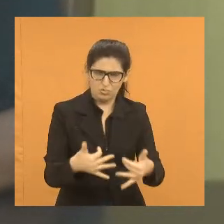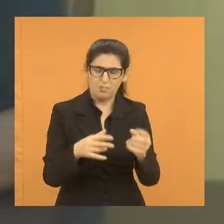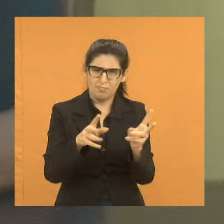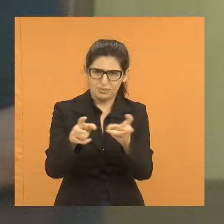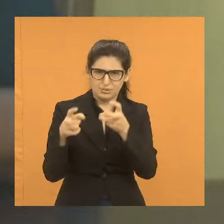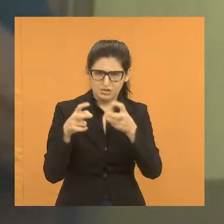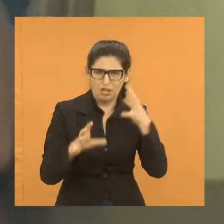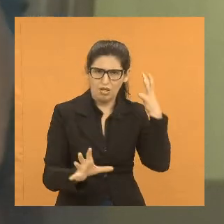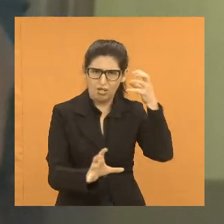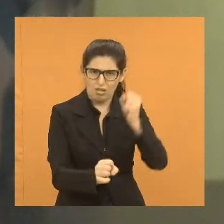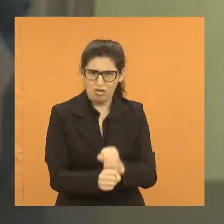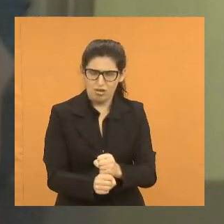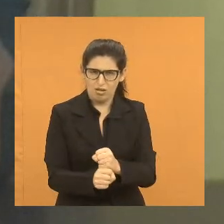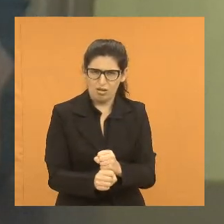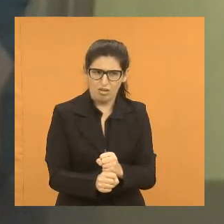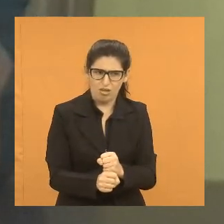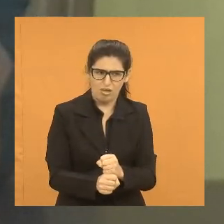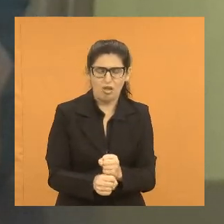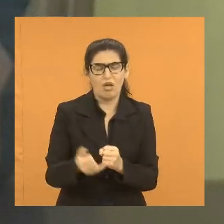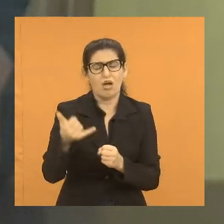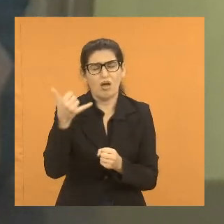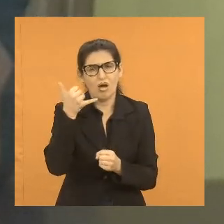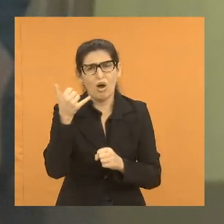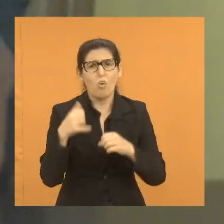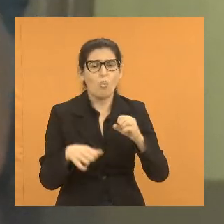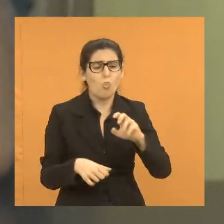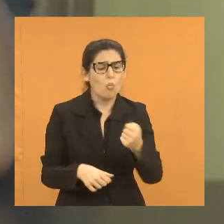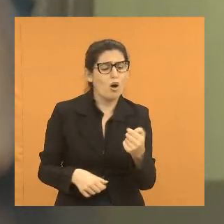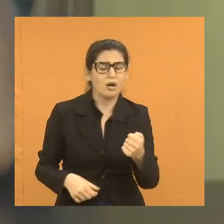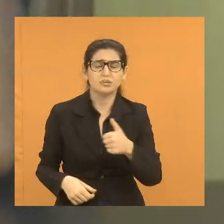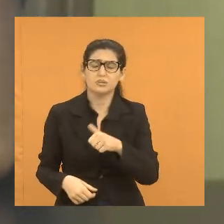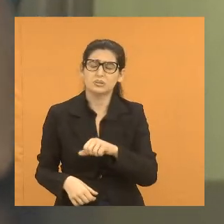no total de algumas chamadas, que quase 50.000,